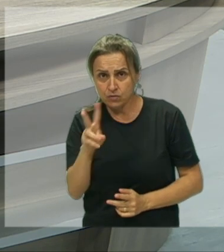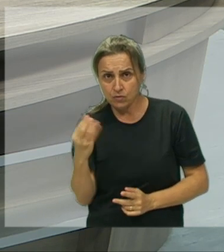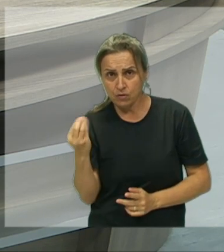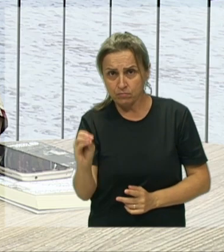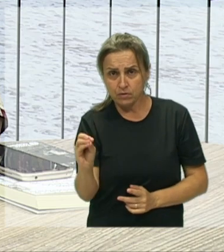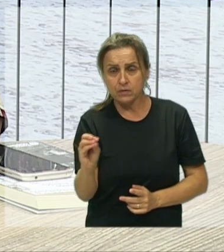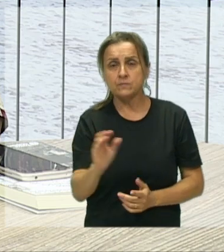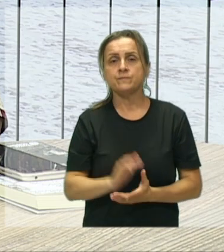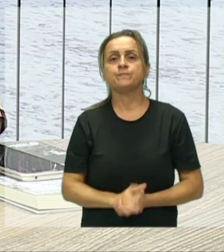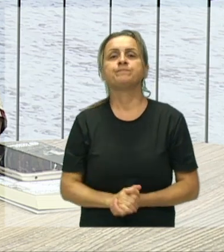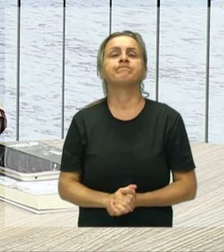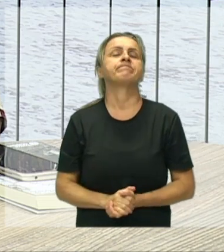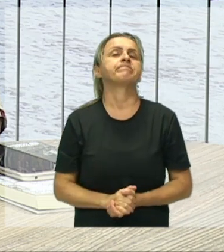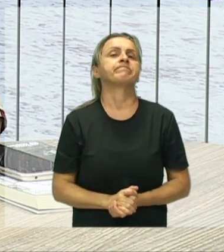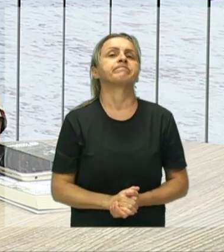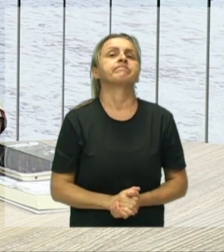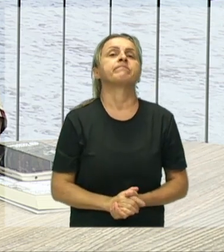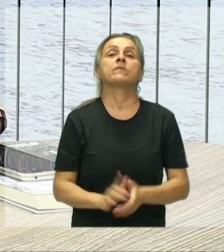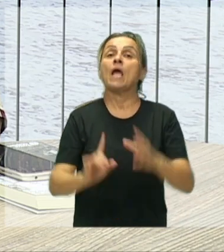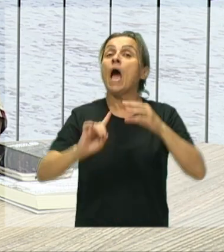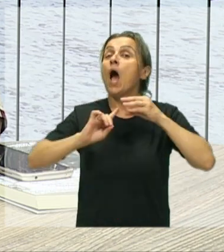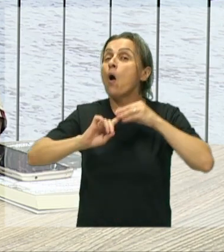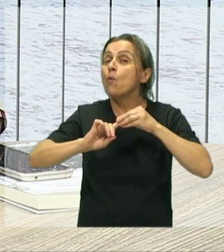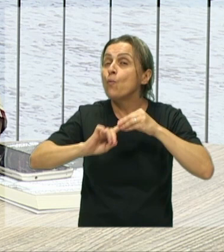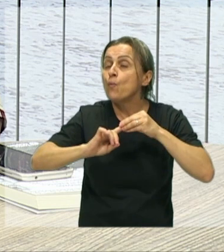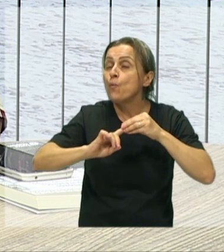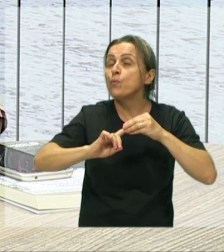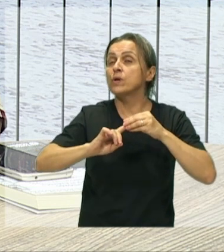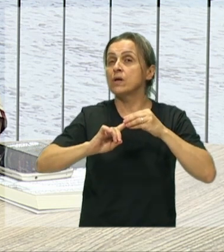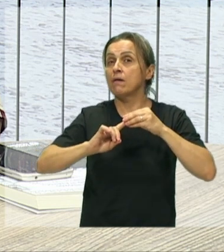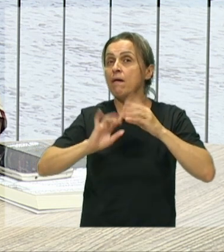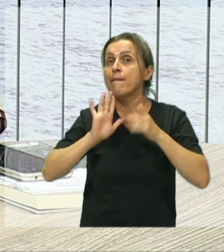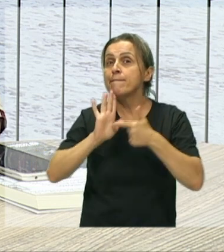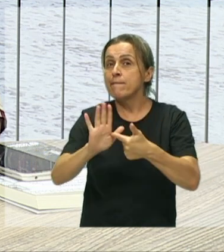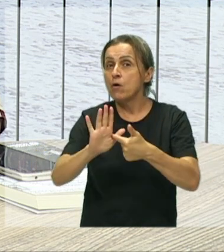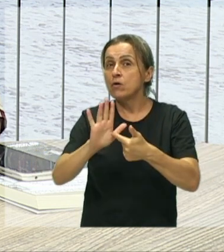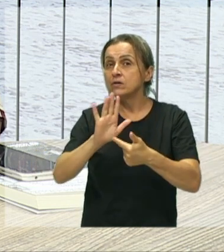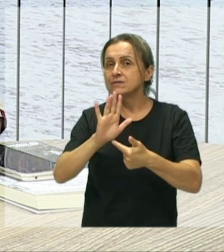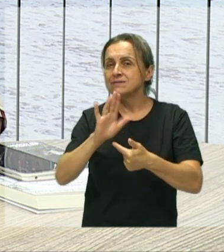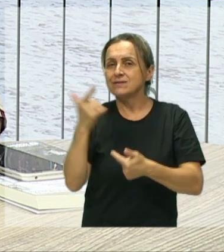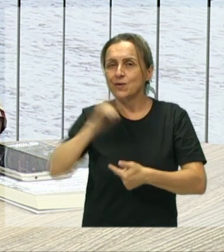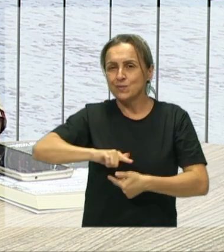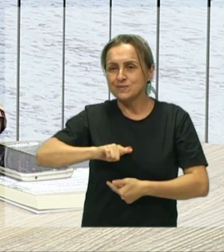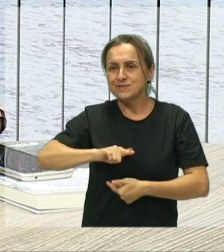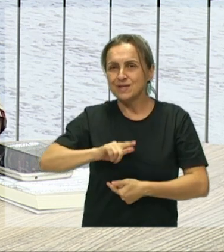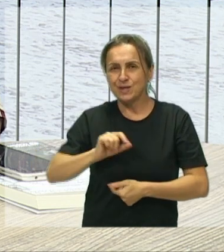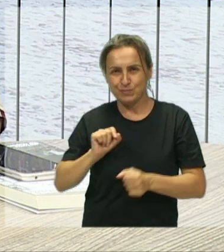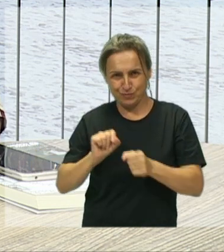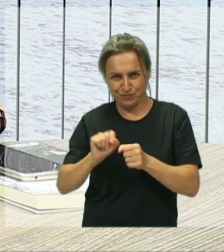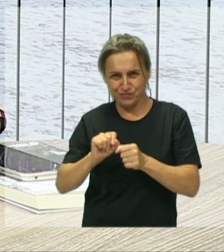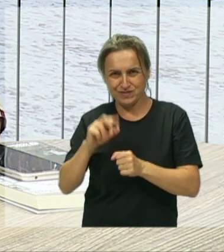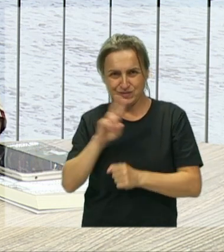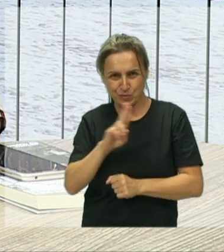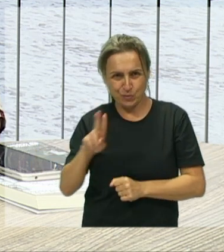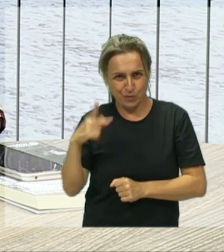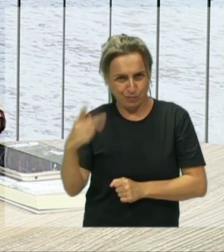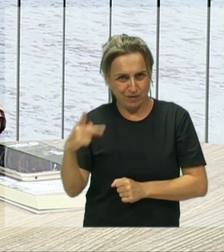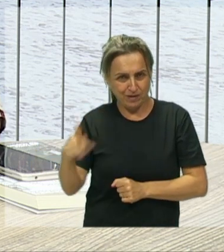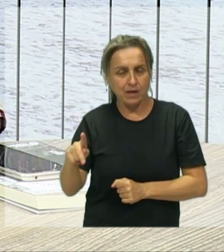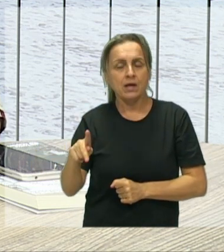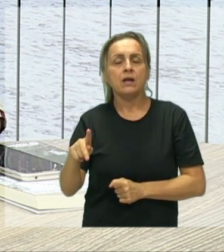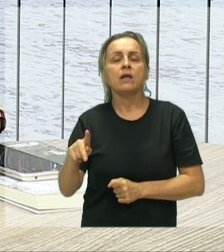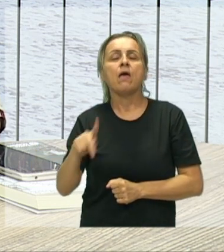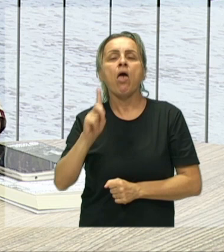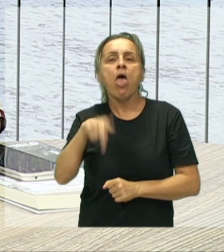nós conseguimos fazer do Simeão é um prêmio, né, que o Núcleo Afro, juntamente com a Secretaria da